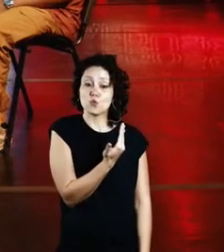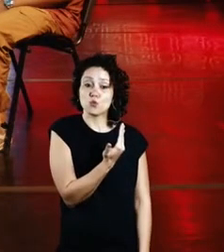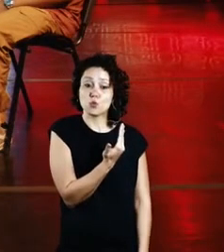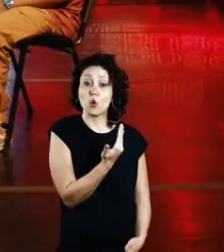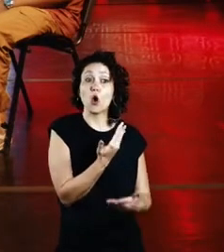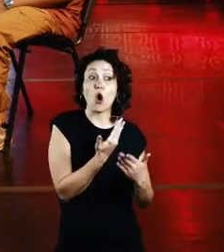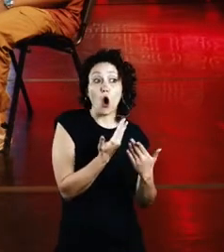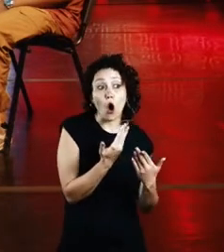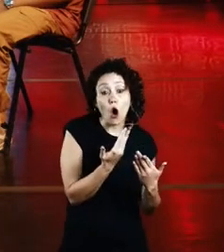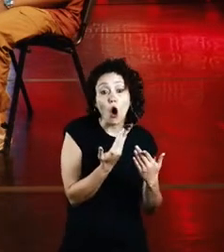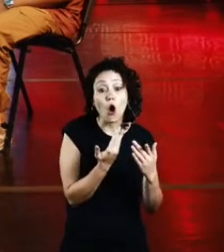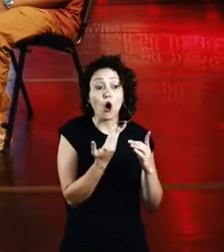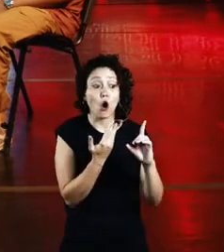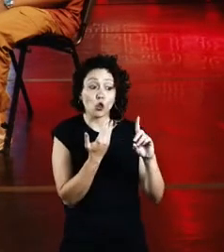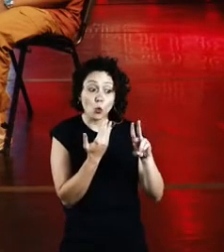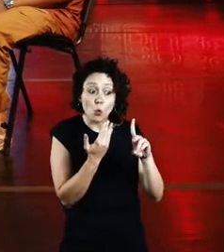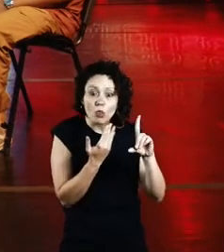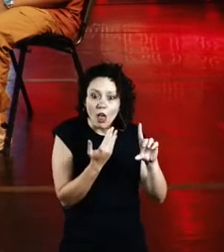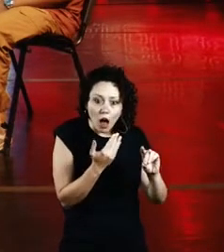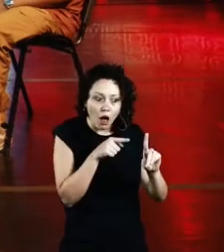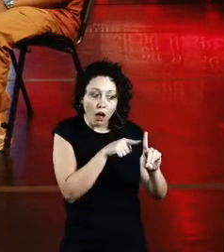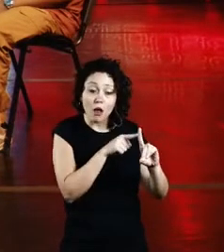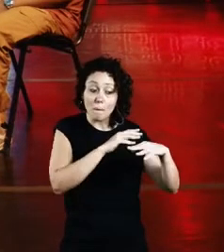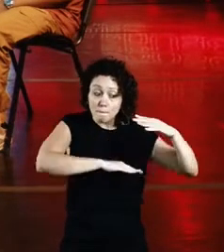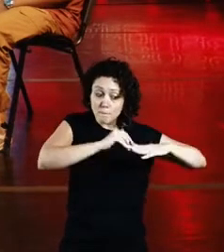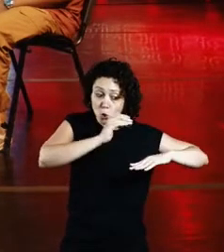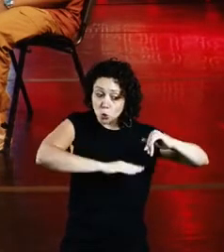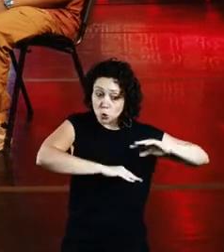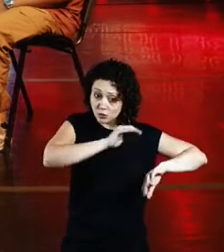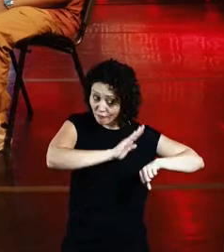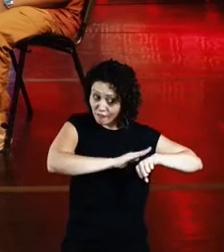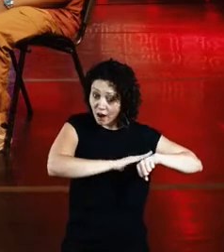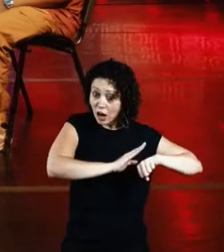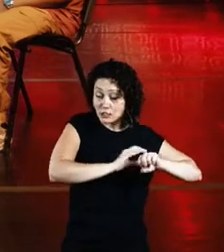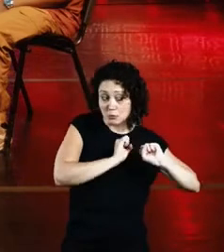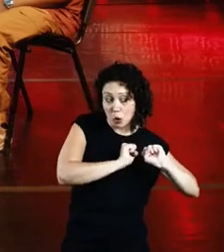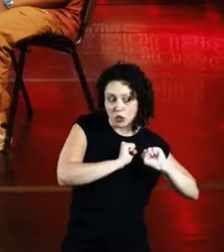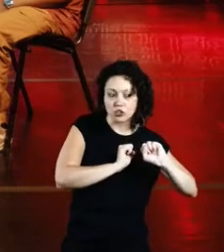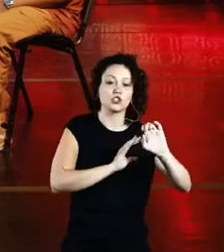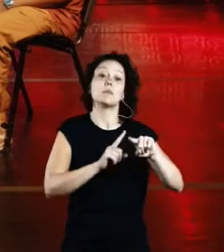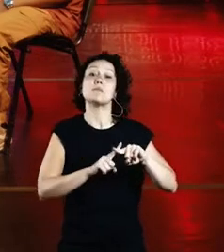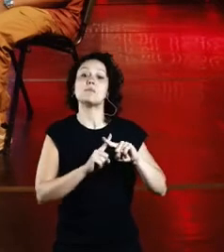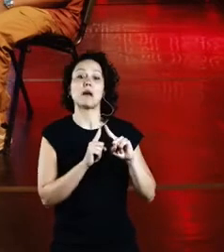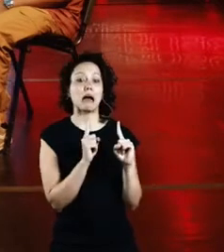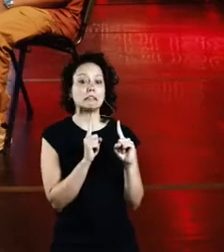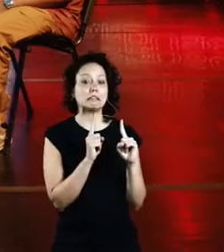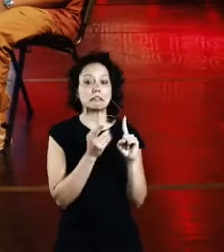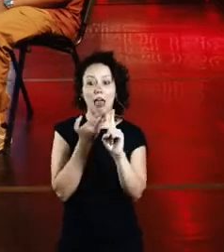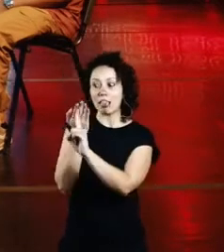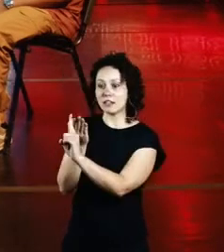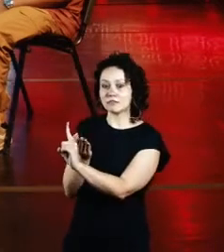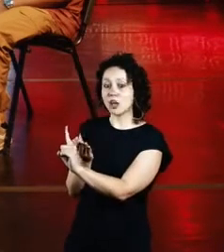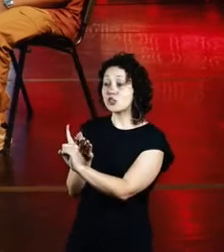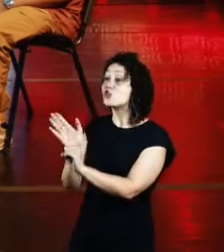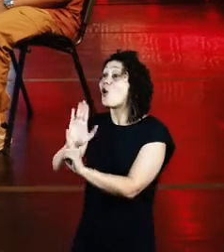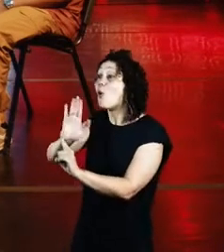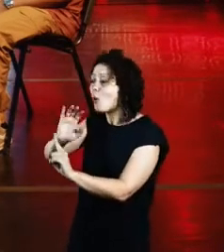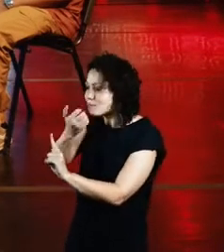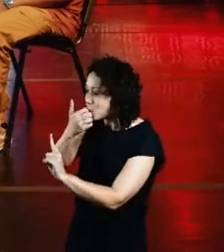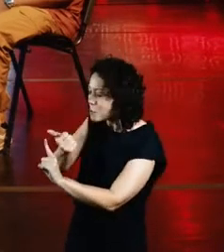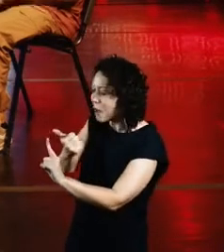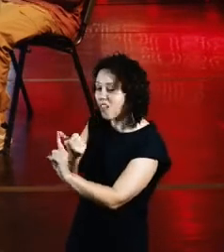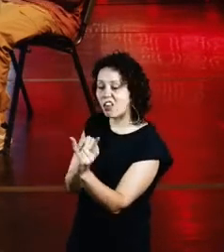ingressar o Duda na produção, né? Só que o Duda, às vezes a gente chegava lá, cara, a gente cumprimentava ele passava assim pela gente, assim, a gente